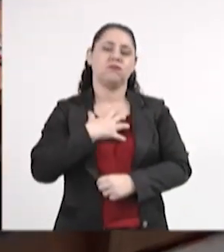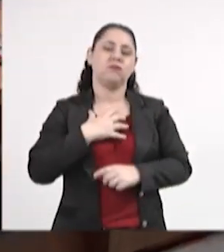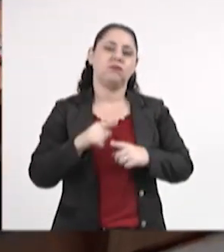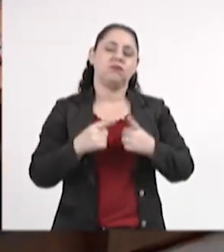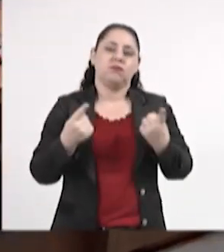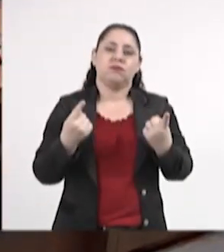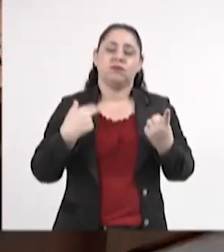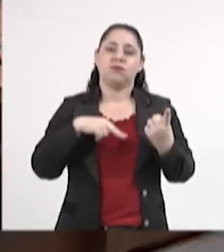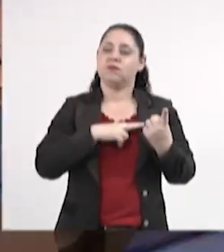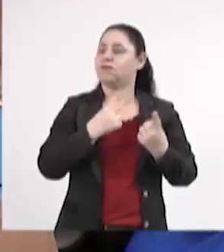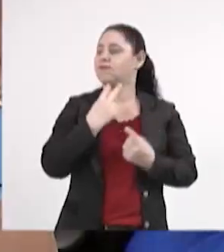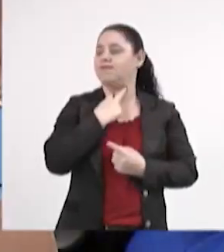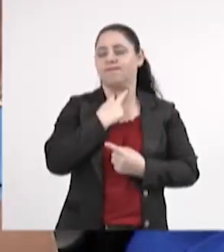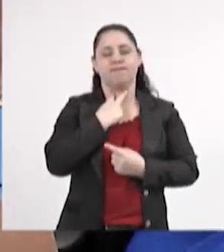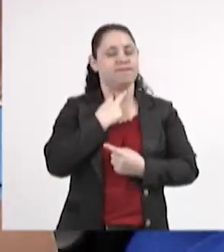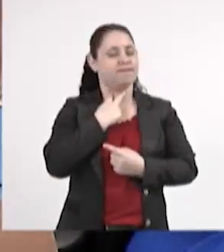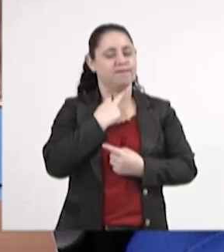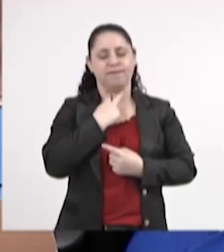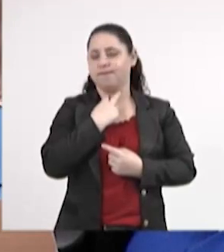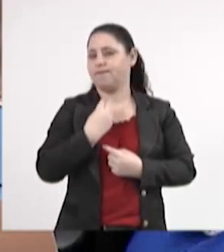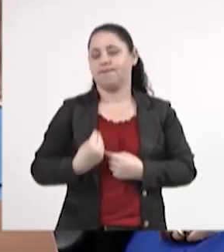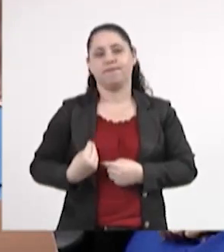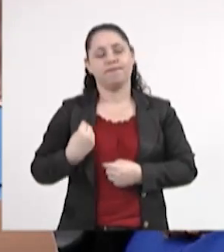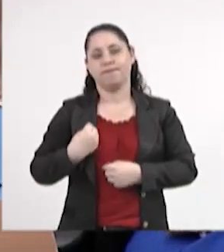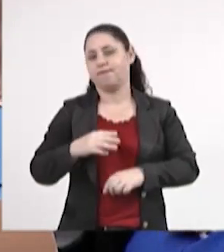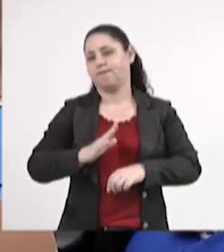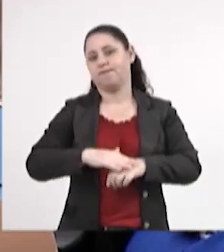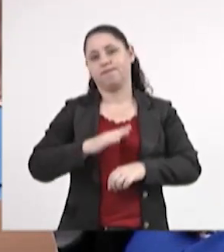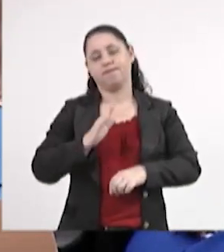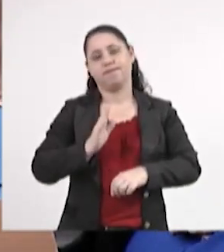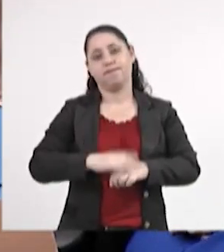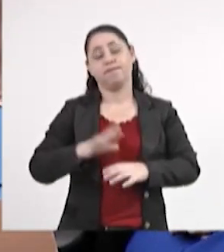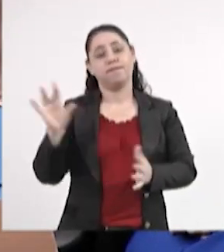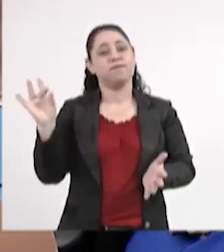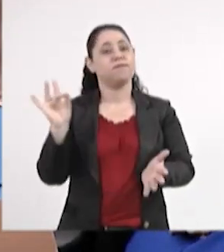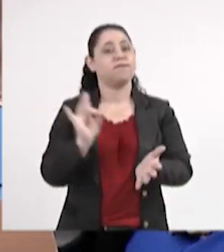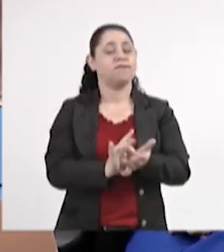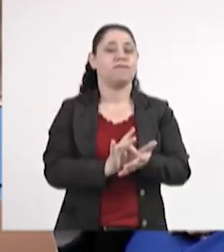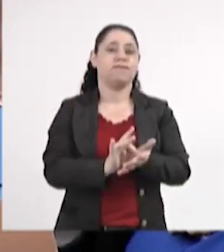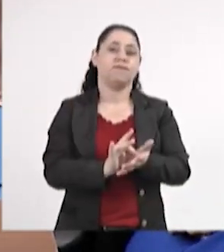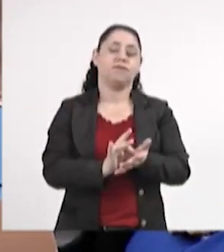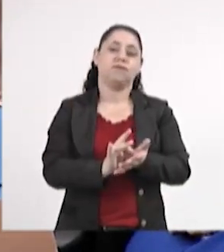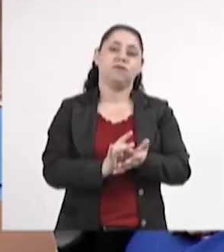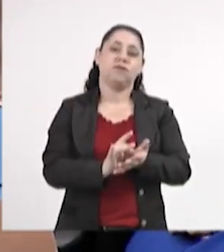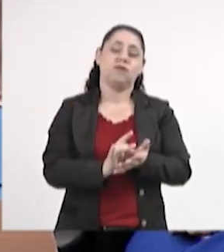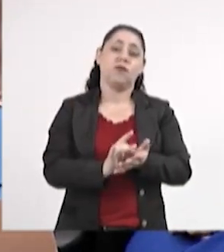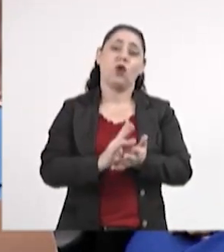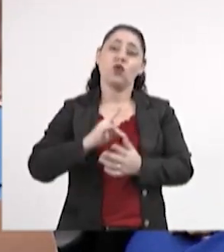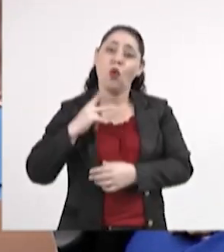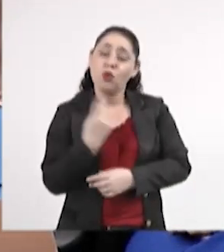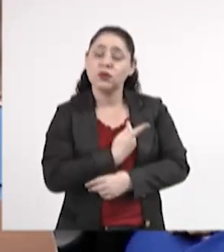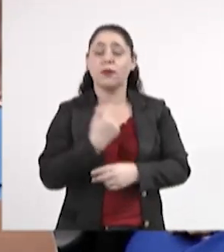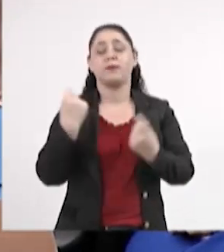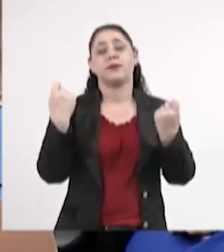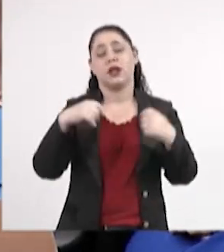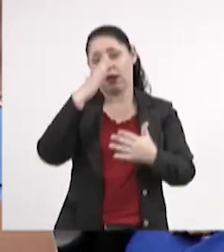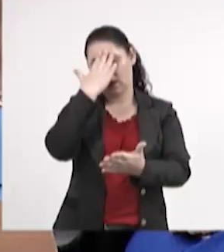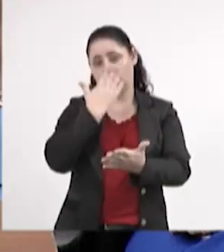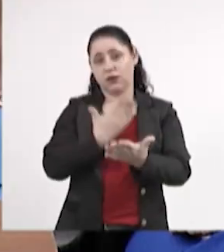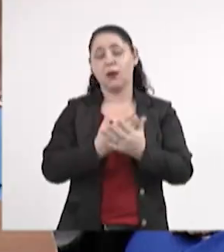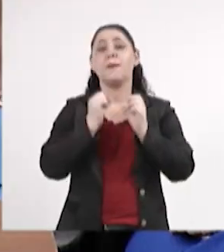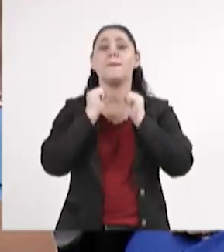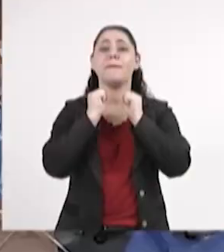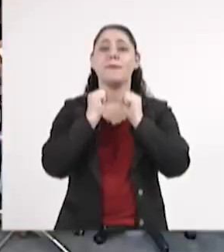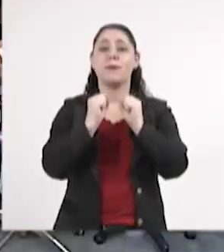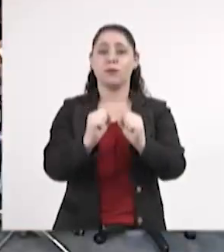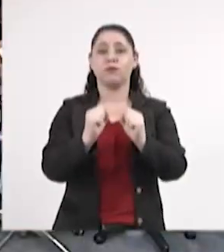a gente não pode mais viver com essa realidade. Nós temos que acreditar